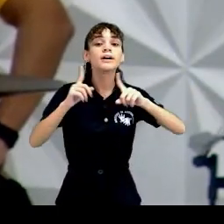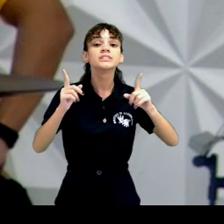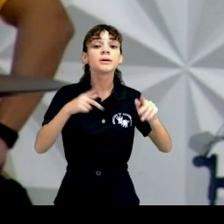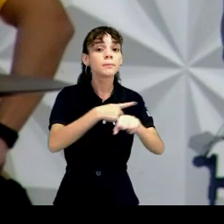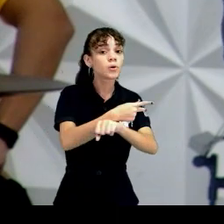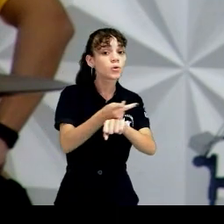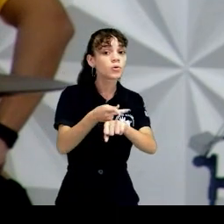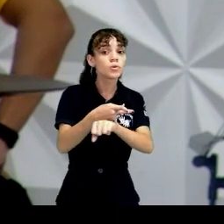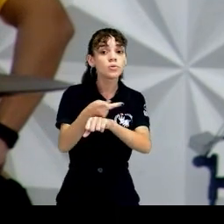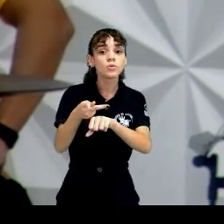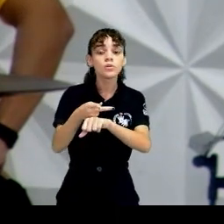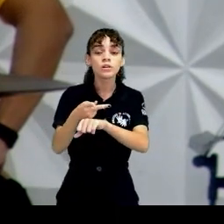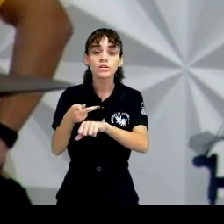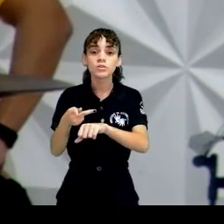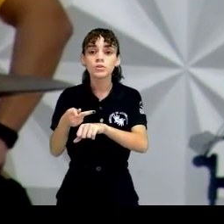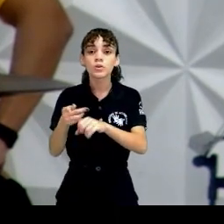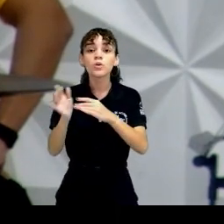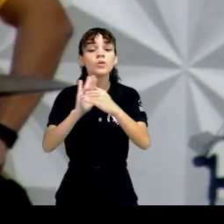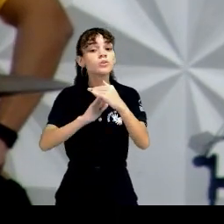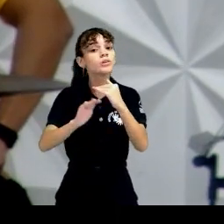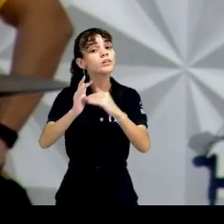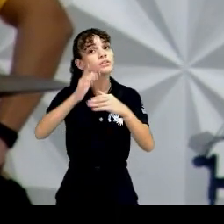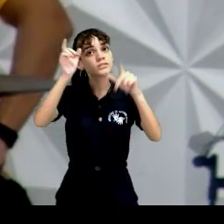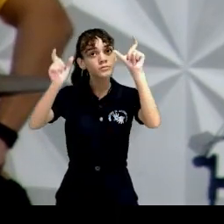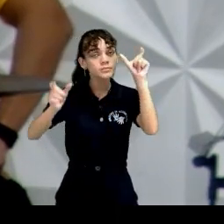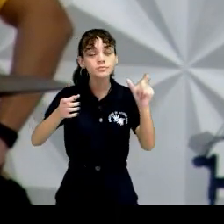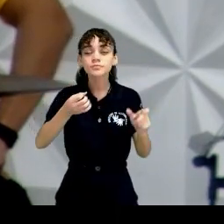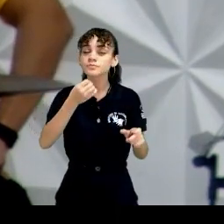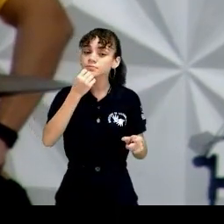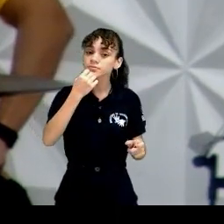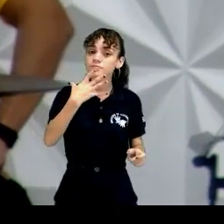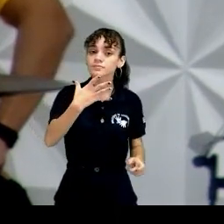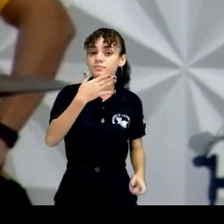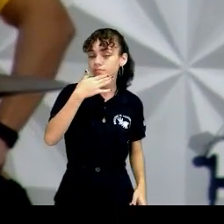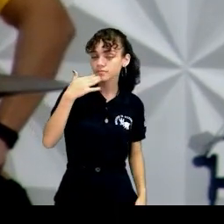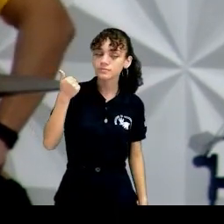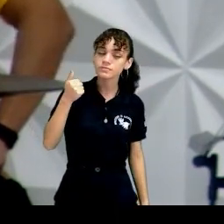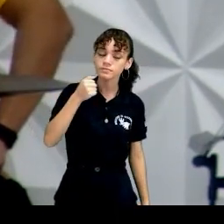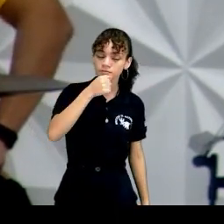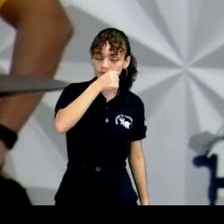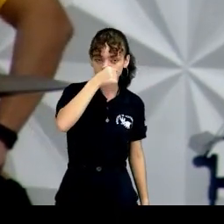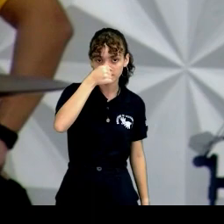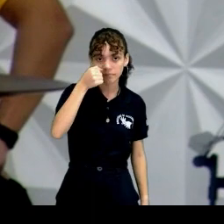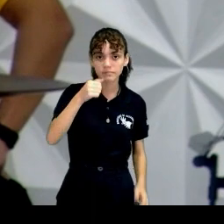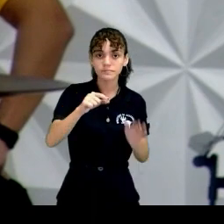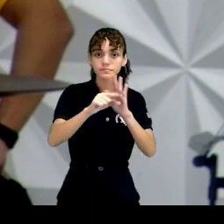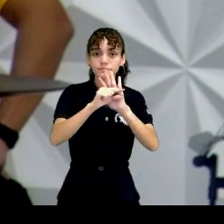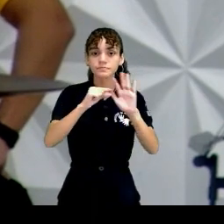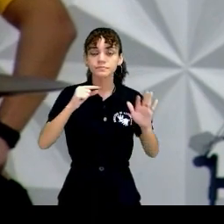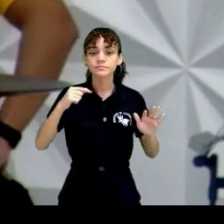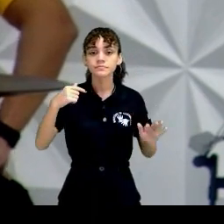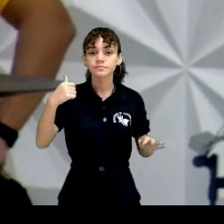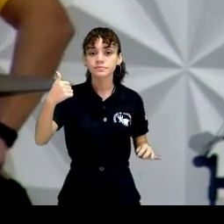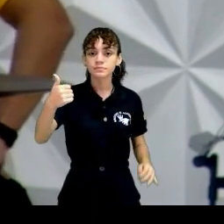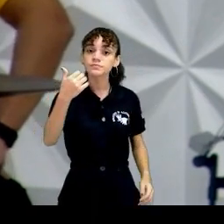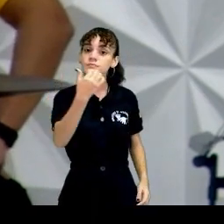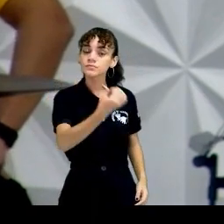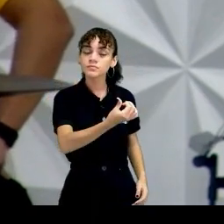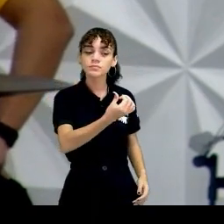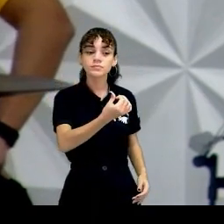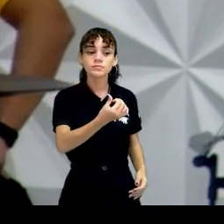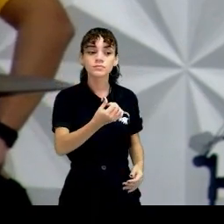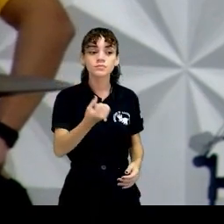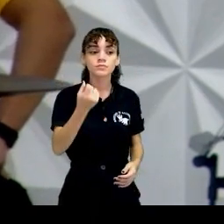volto agora, não mais para o verso 12, mas para o versículo 16. Se você está com a sua Bíblia aberta, vai perceber que no